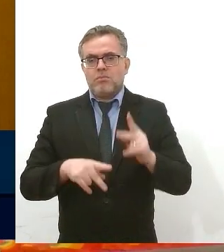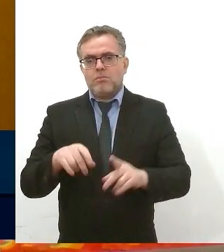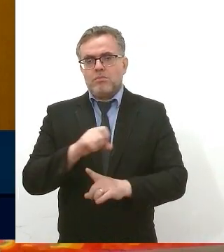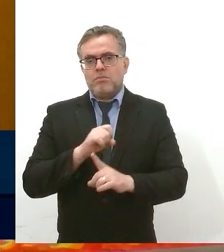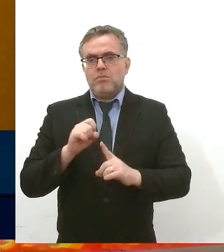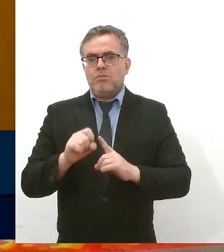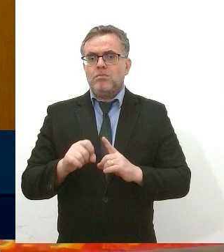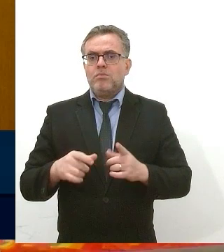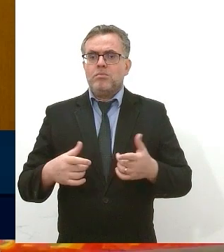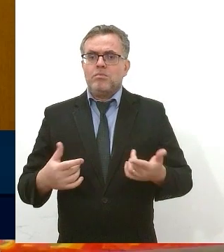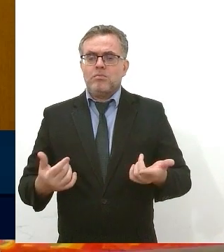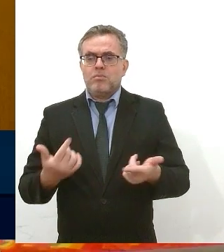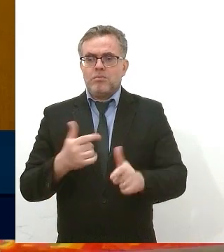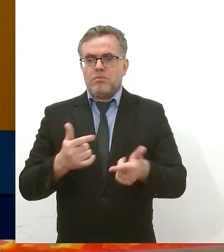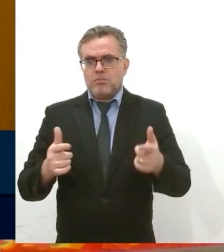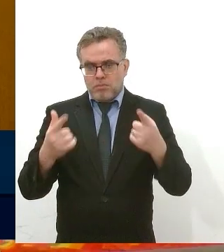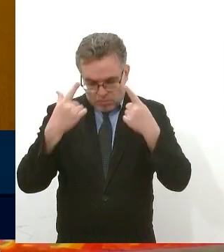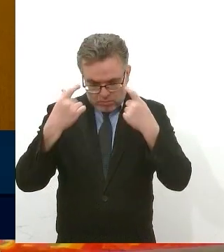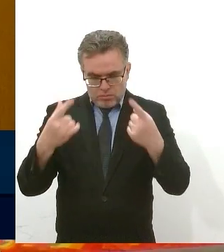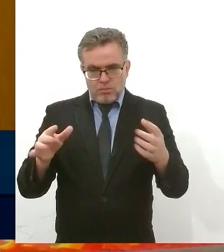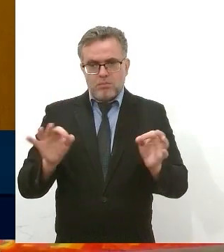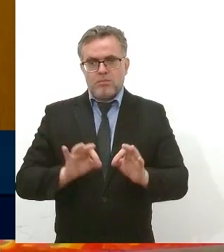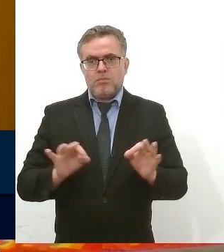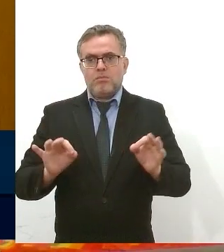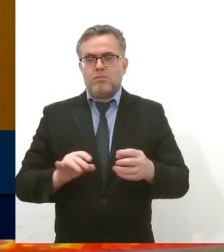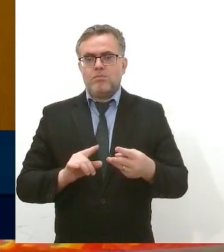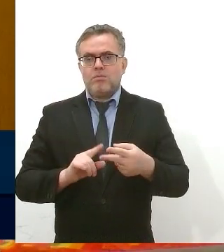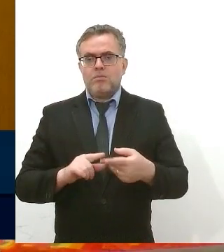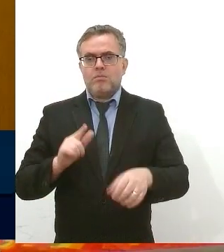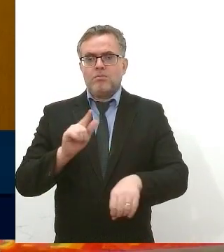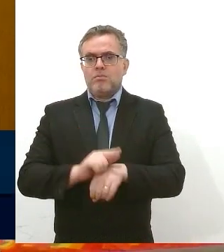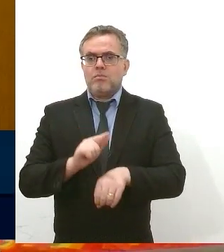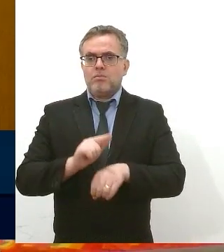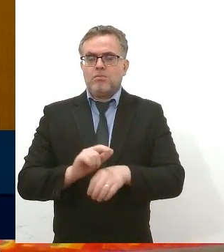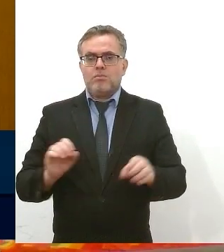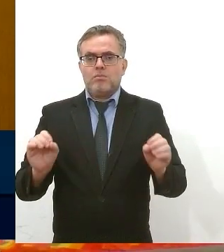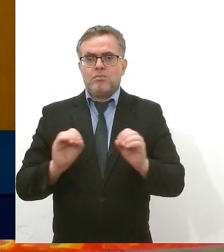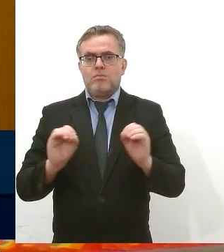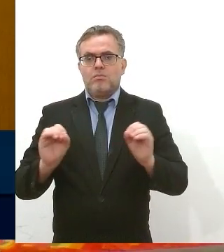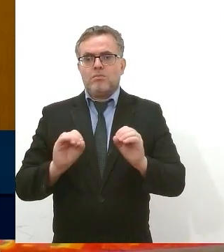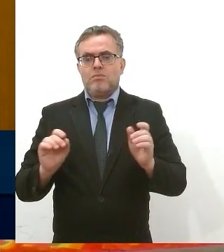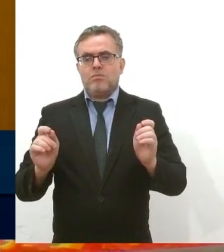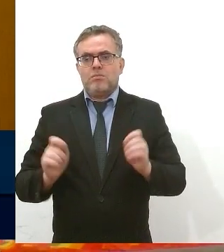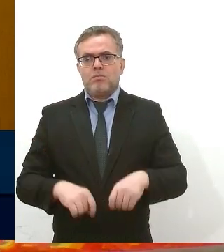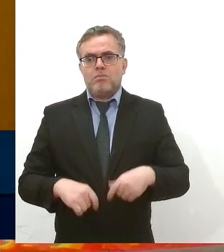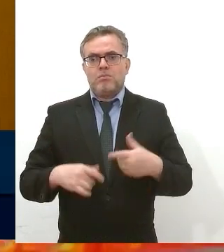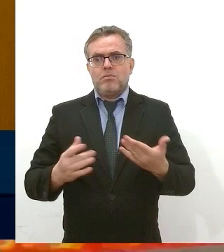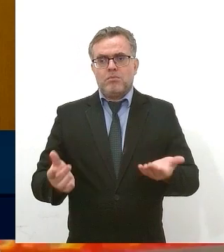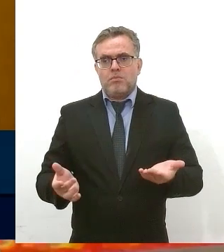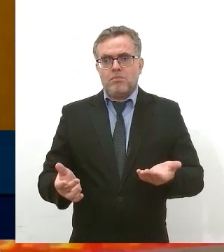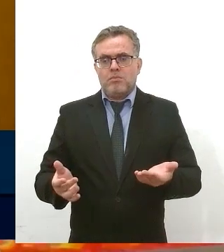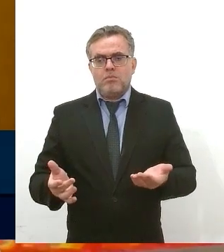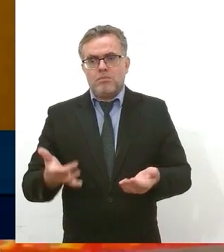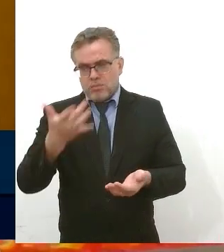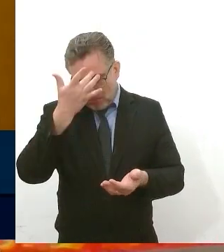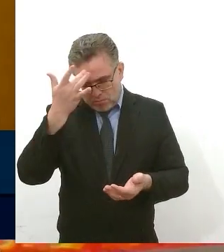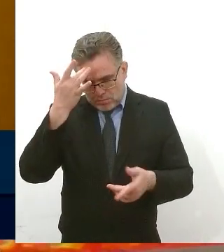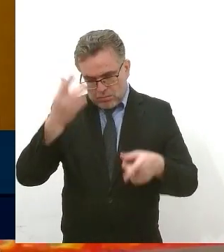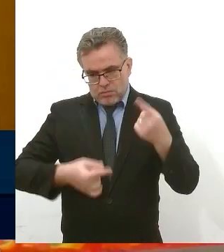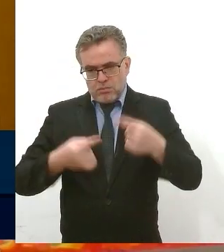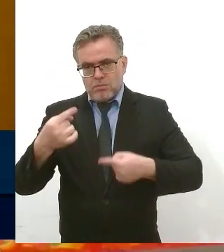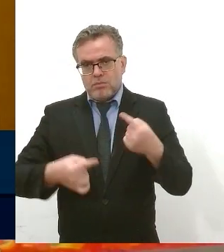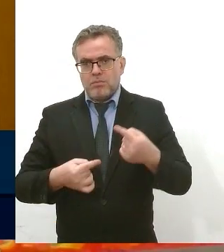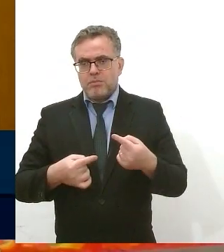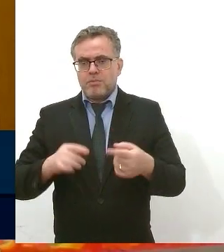violência, sem armas e que discuta saúde mental e bullying no ambiente